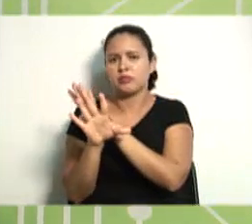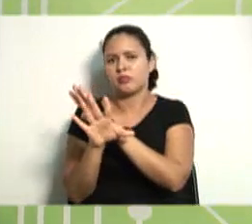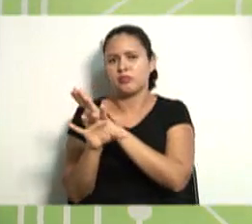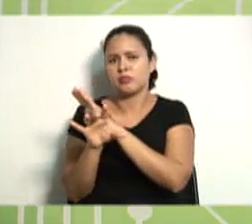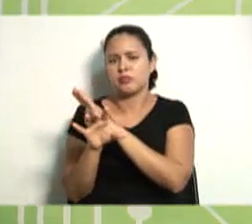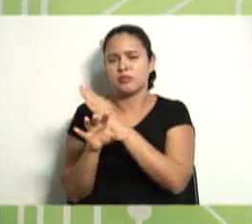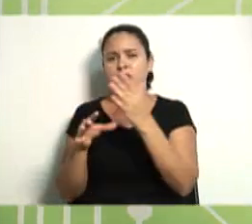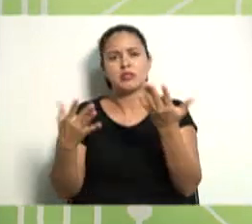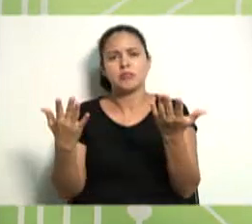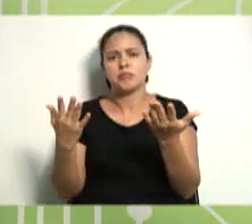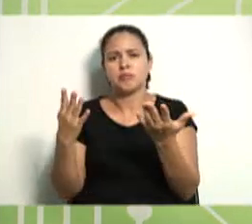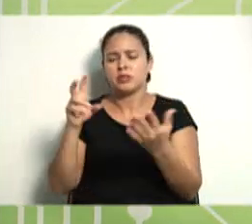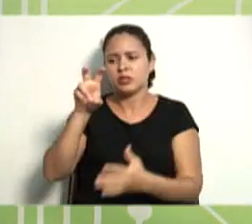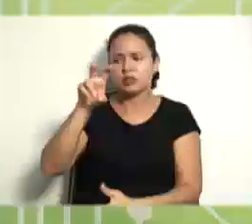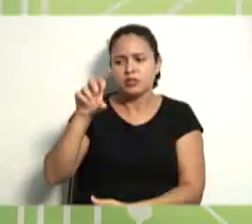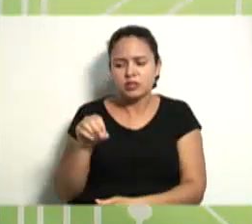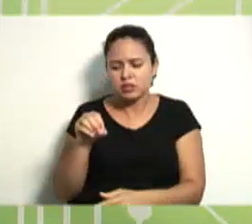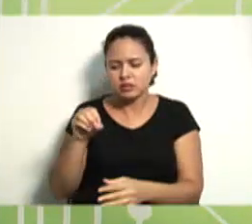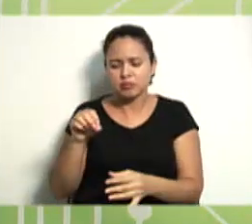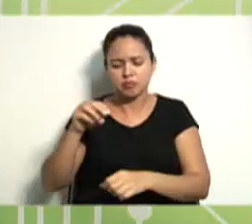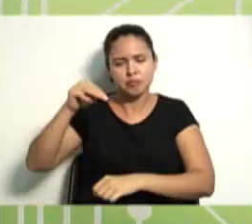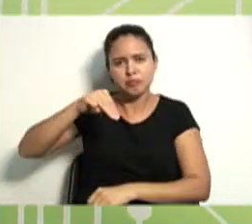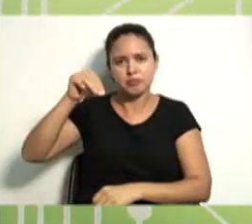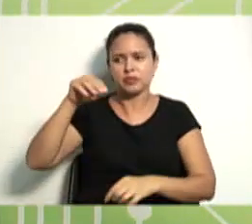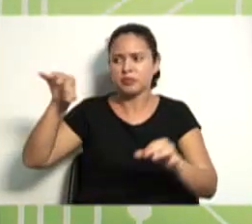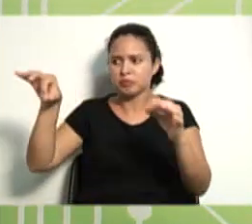aula, ela não vai mais existir dessa forma.